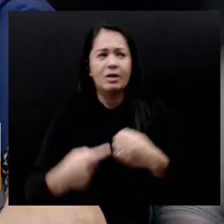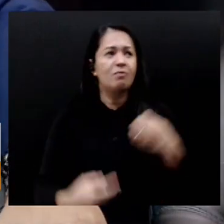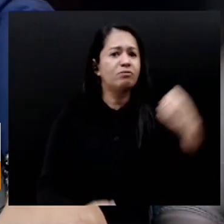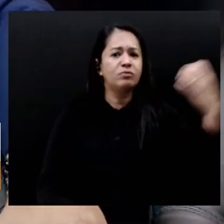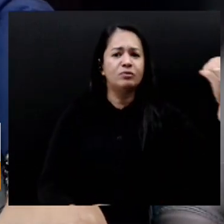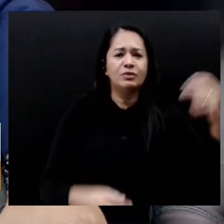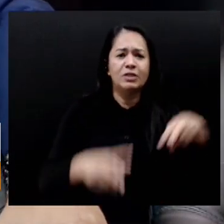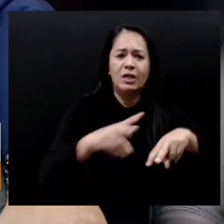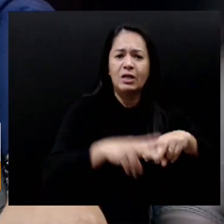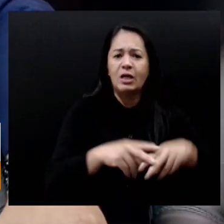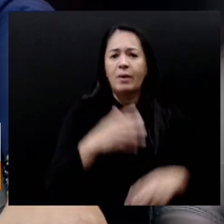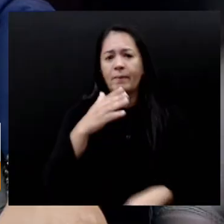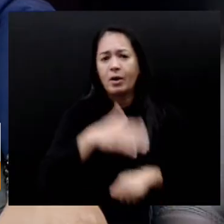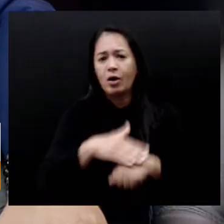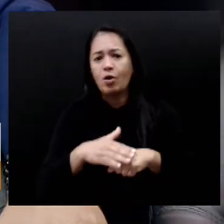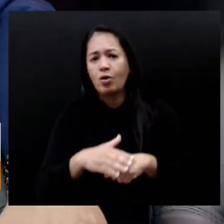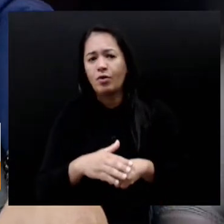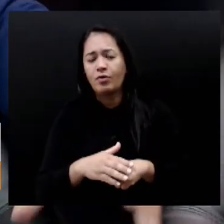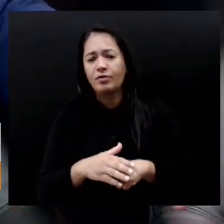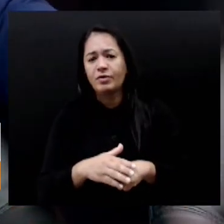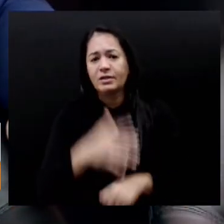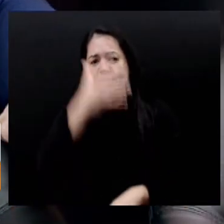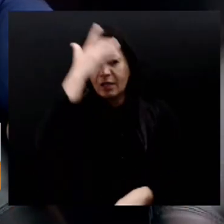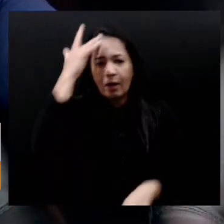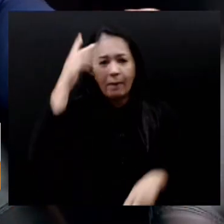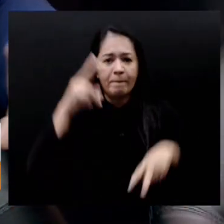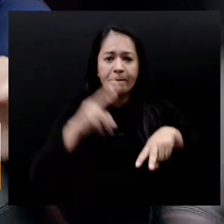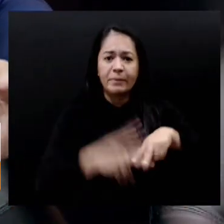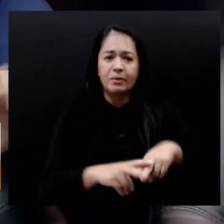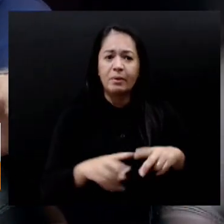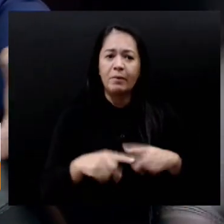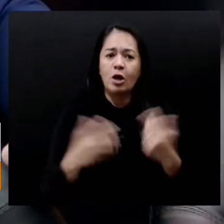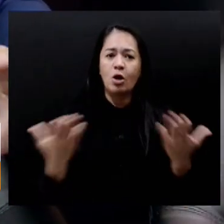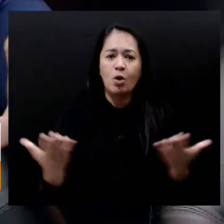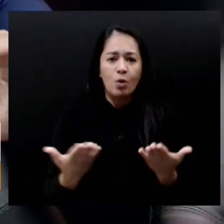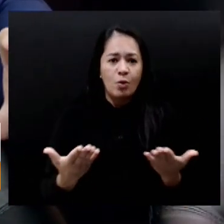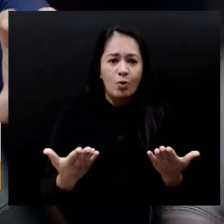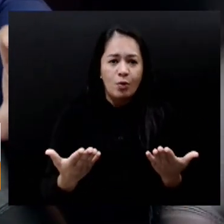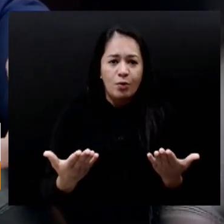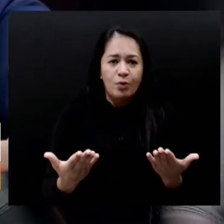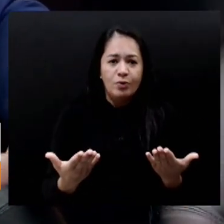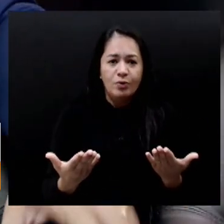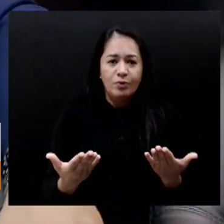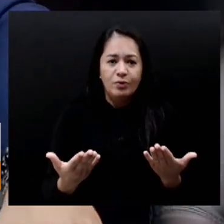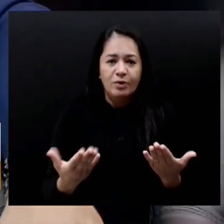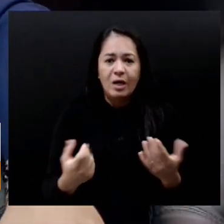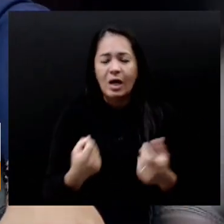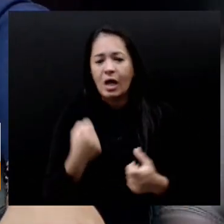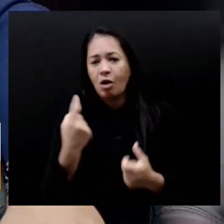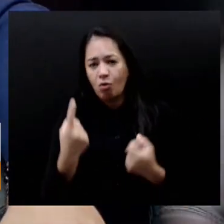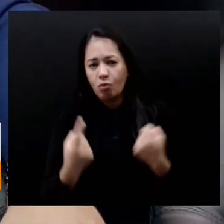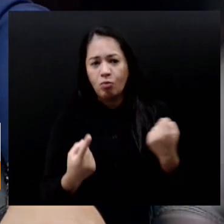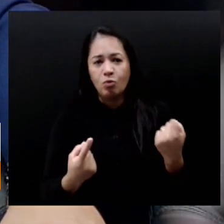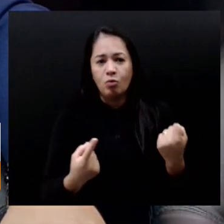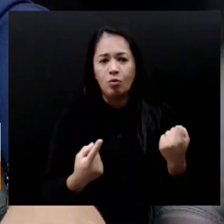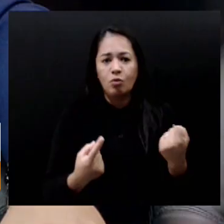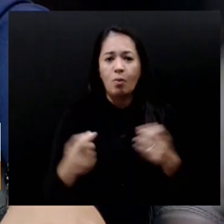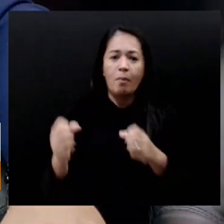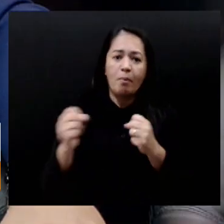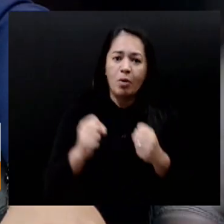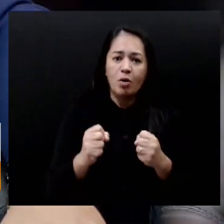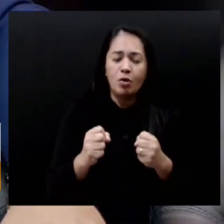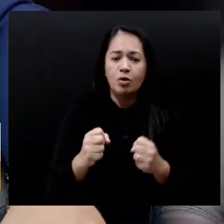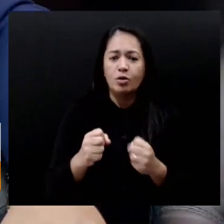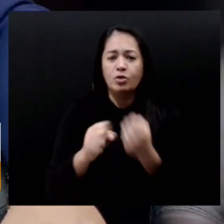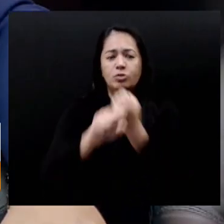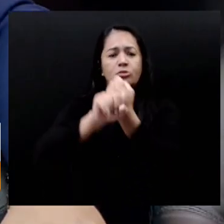preso. Hoje em dia, muitas das coisas da presídio, ainda tem uns que não dá, mas dá para fazer essa chamada por videoconferência,